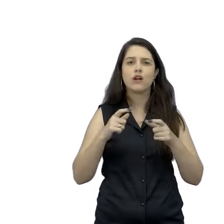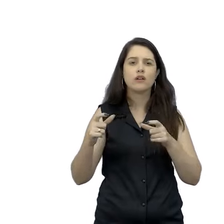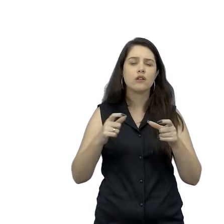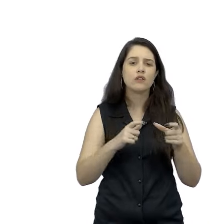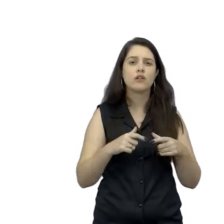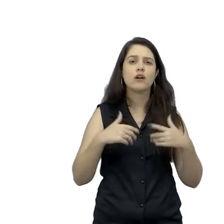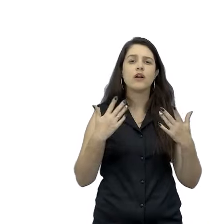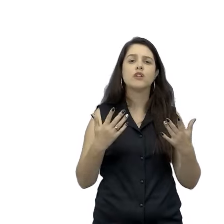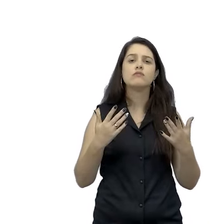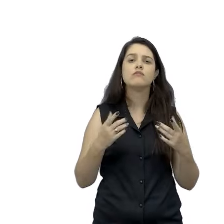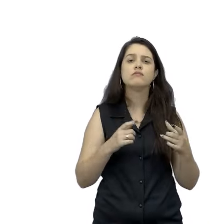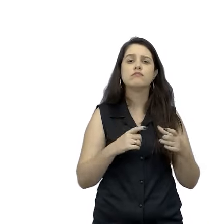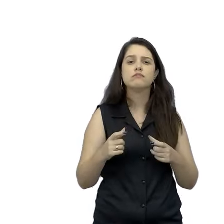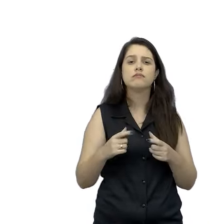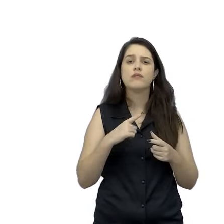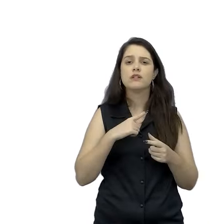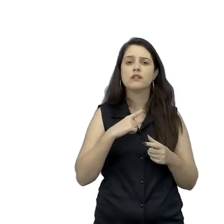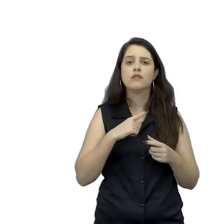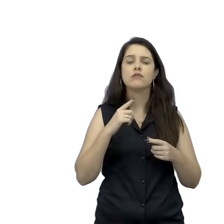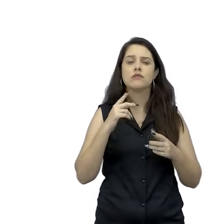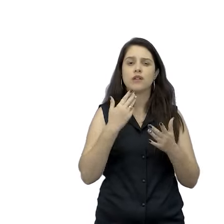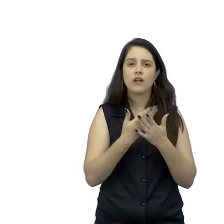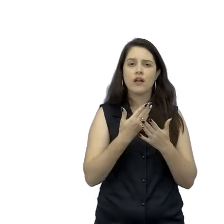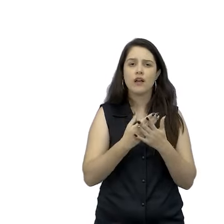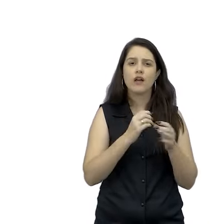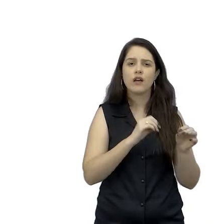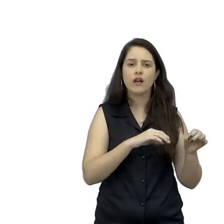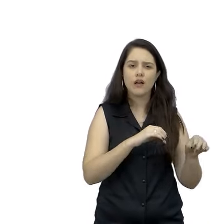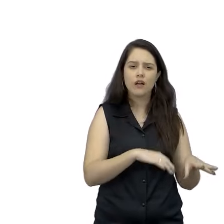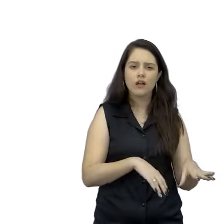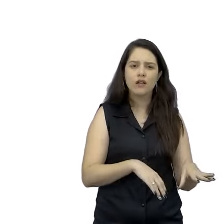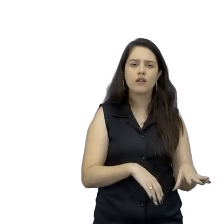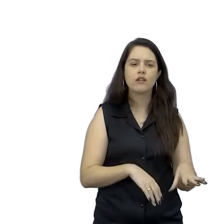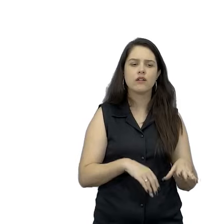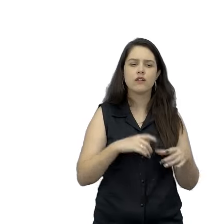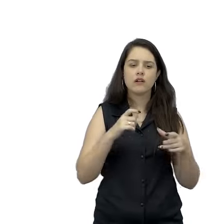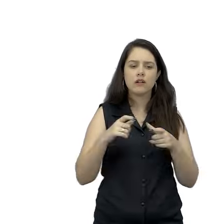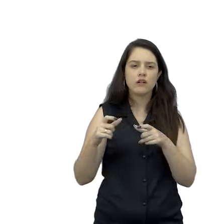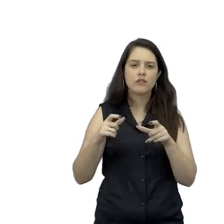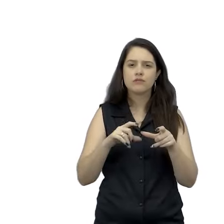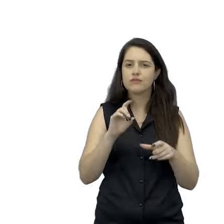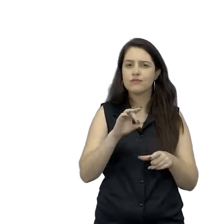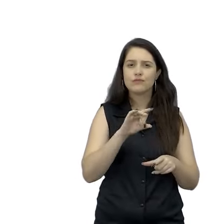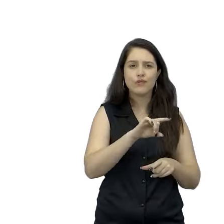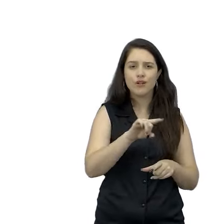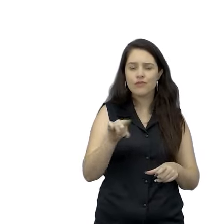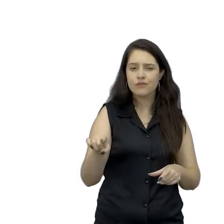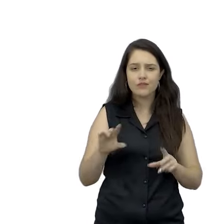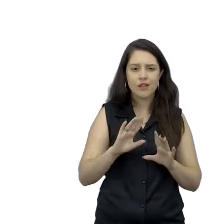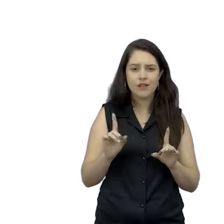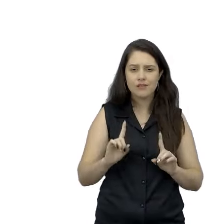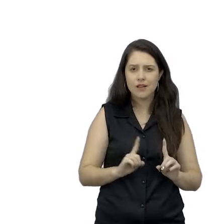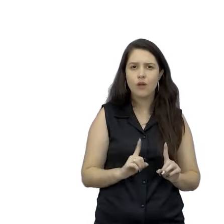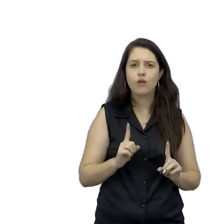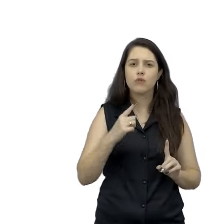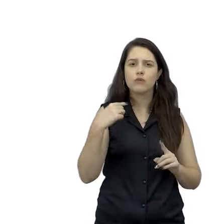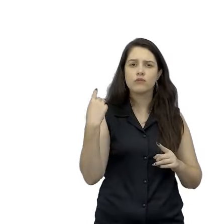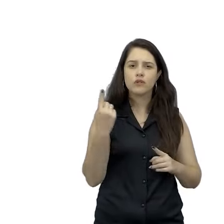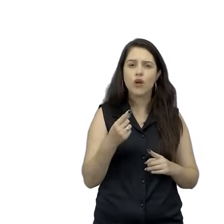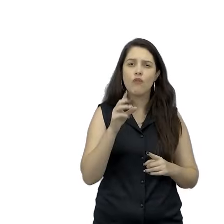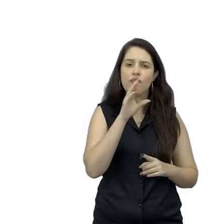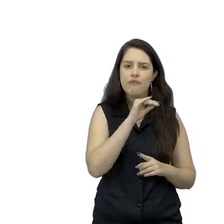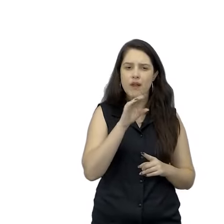vai circular, quem é o público-alvo daquele texto, né? E ele coloca não só no texto escrito também, no texto não